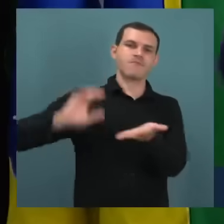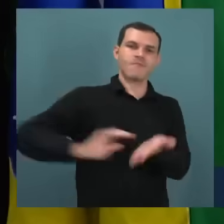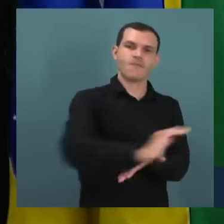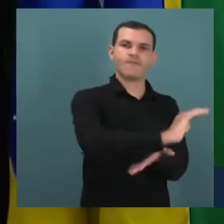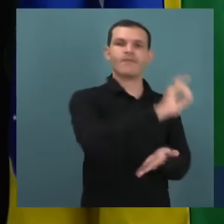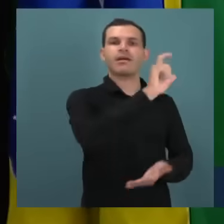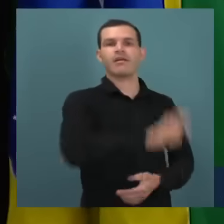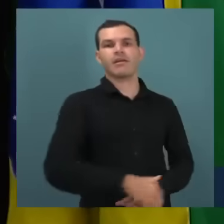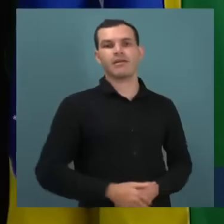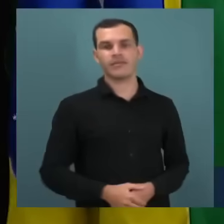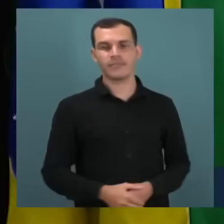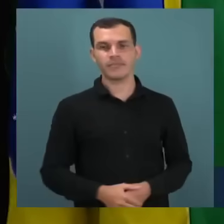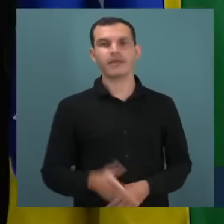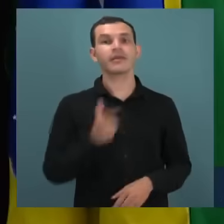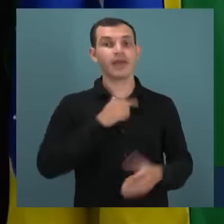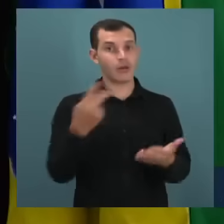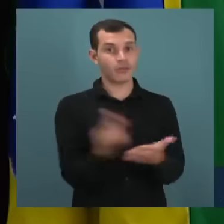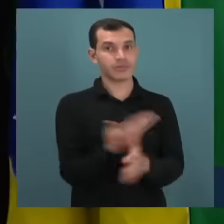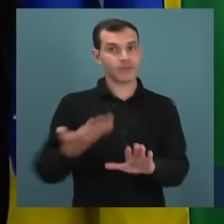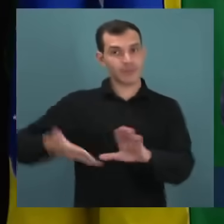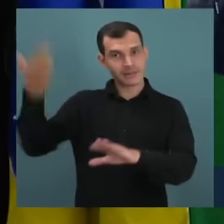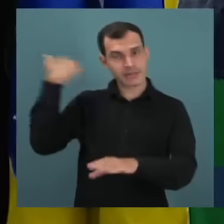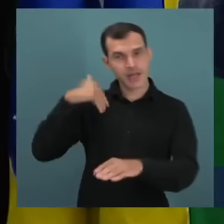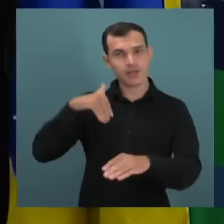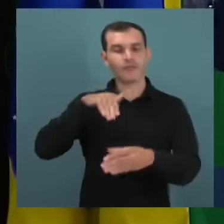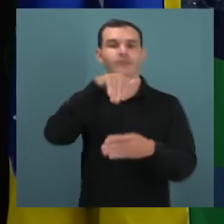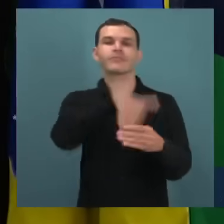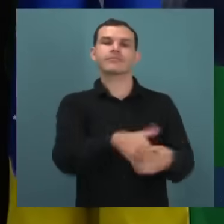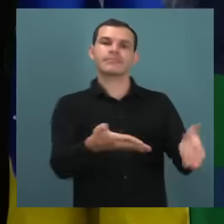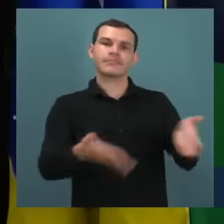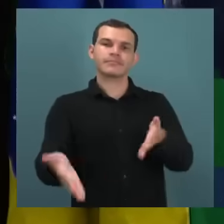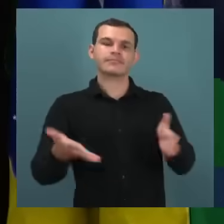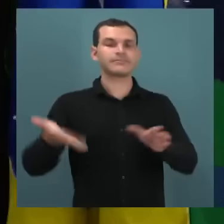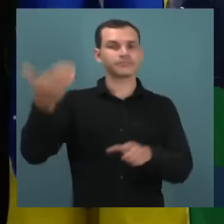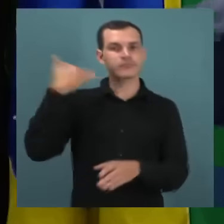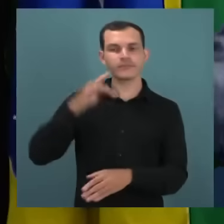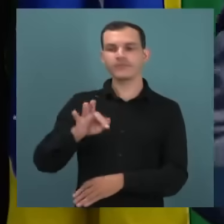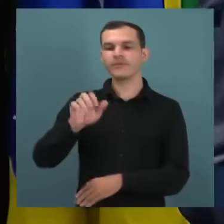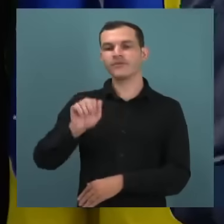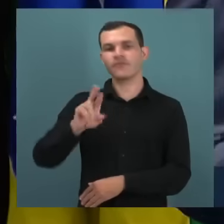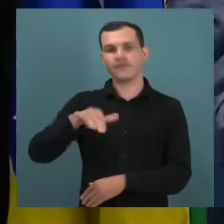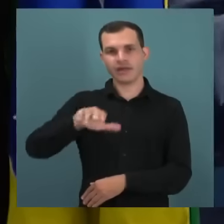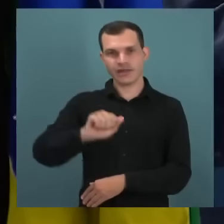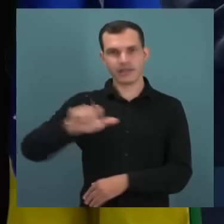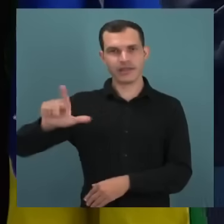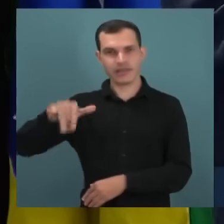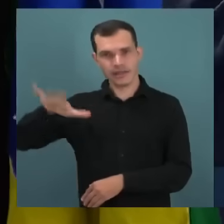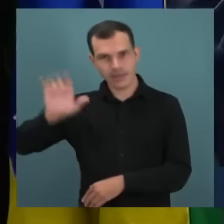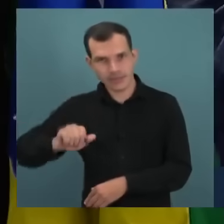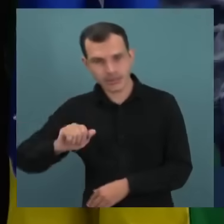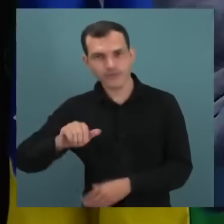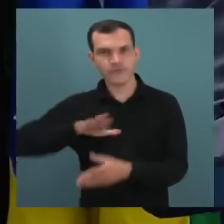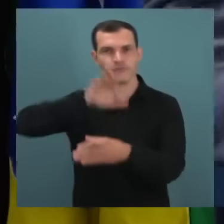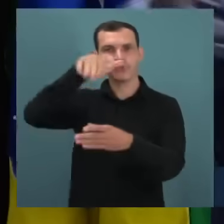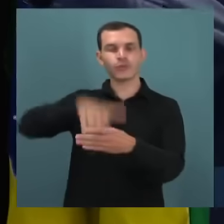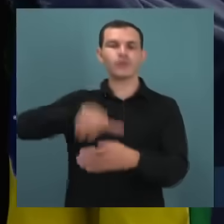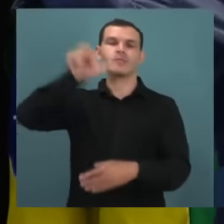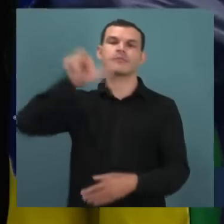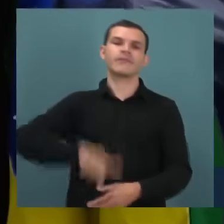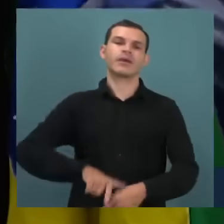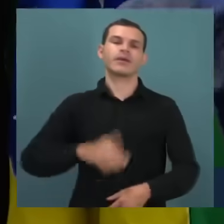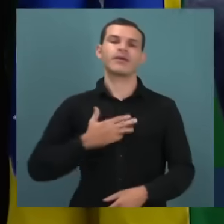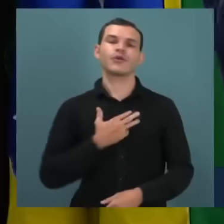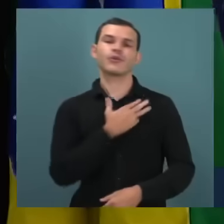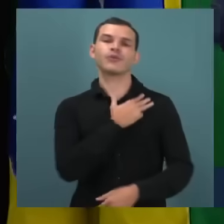forma praticamente majoritária Faria Lima votou no então candidato a presidente Lula da Silva, sobre o argumento de que